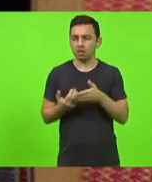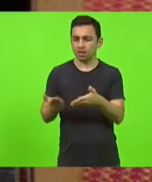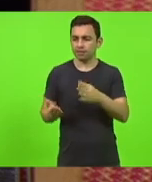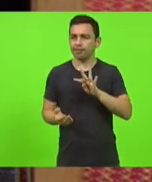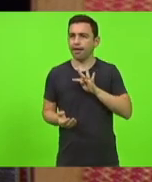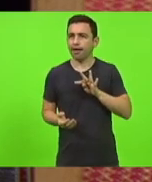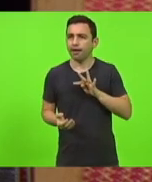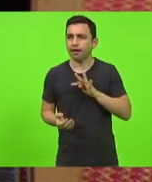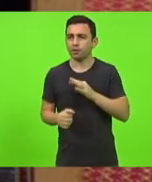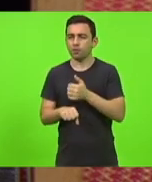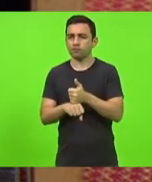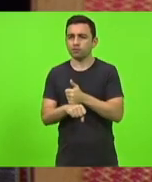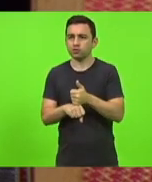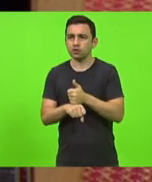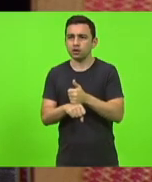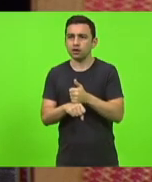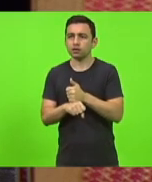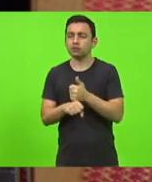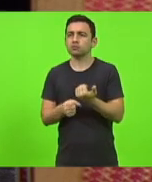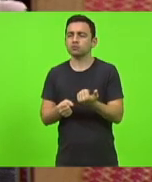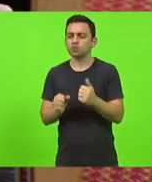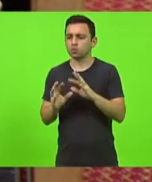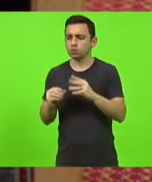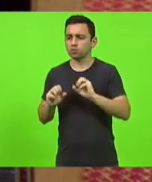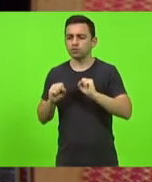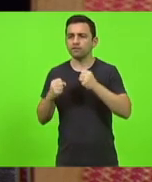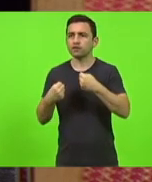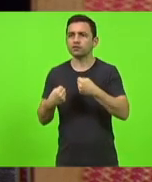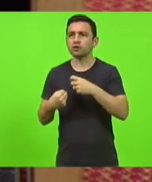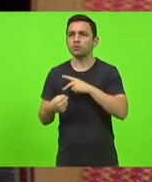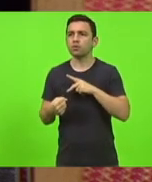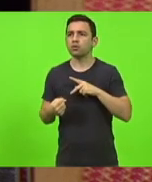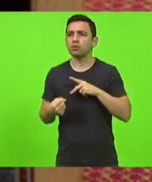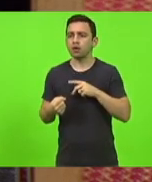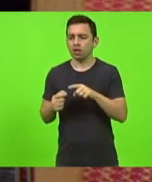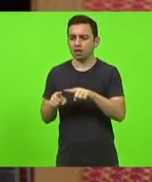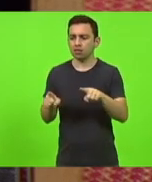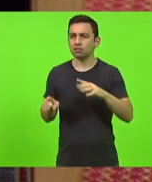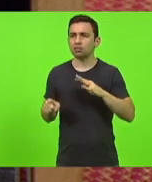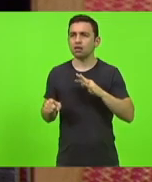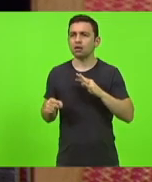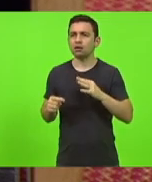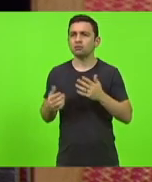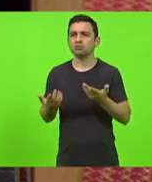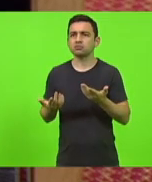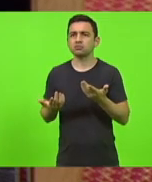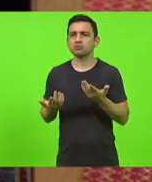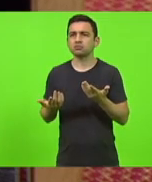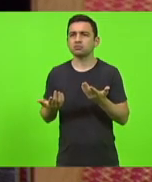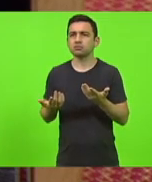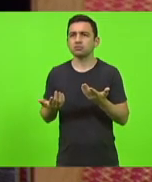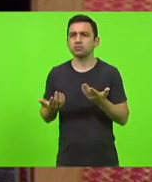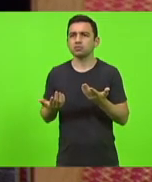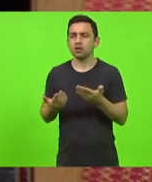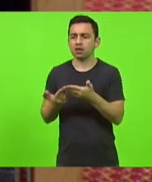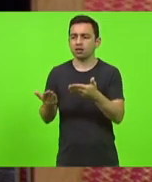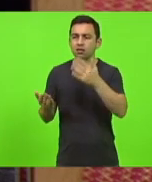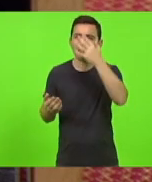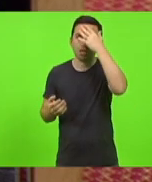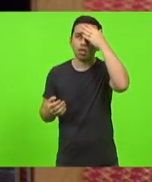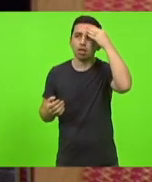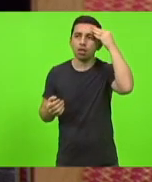os profissionais da Defensoria, estavam, como se diz olimpicamente,